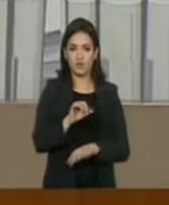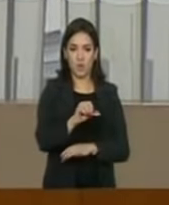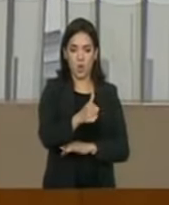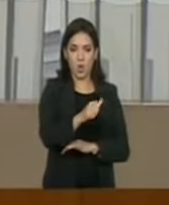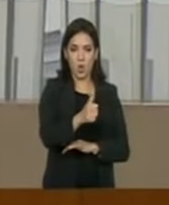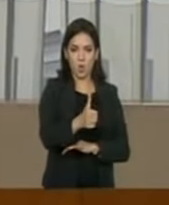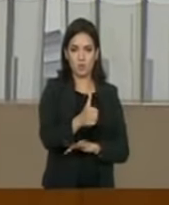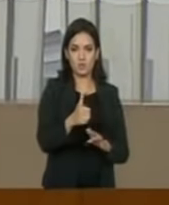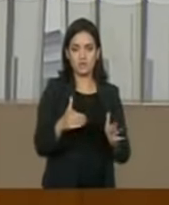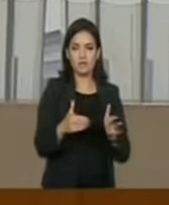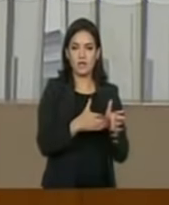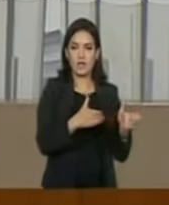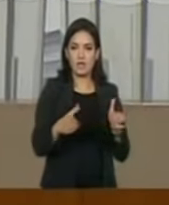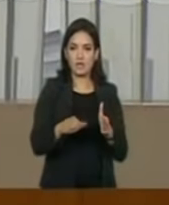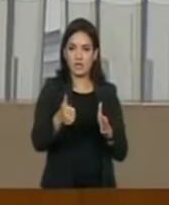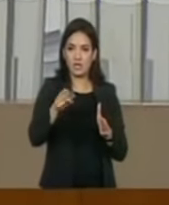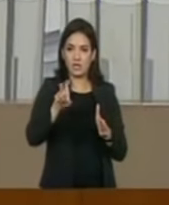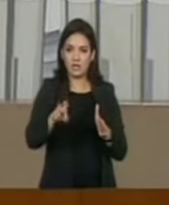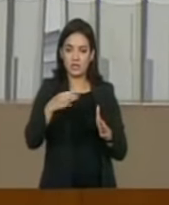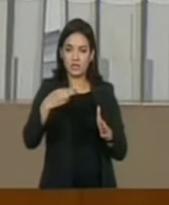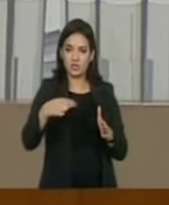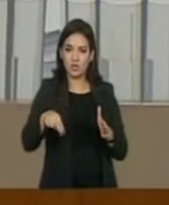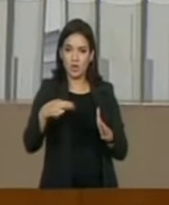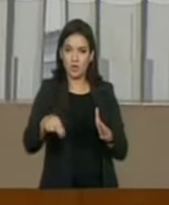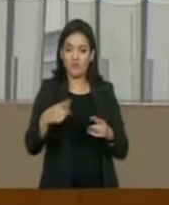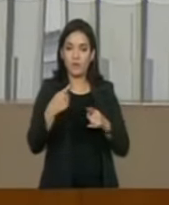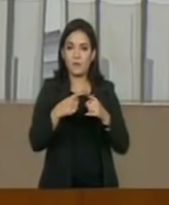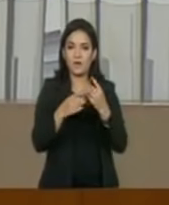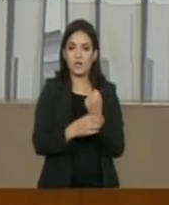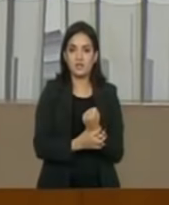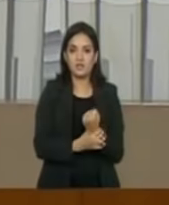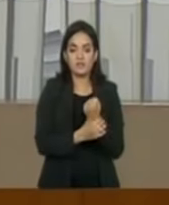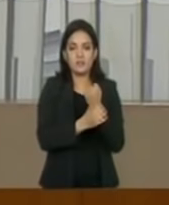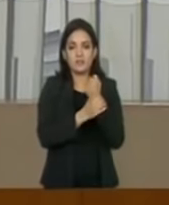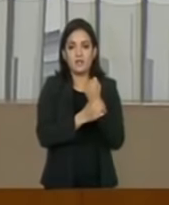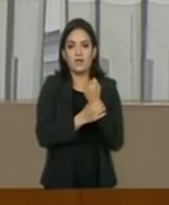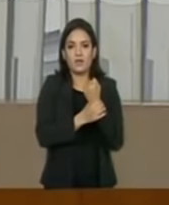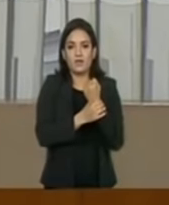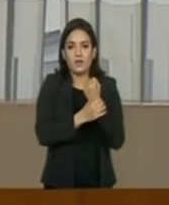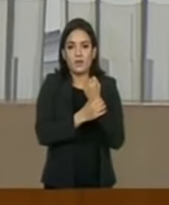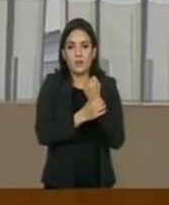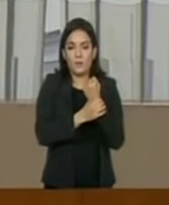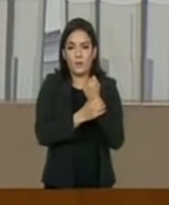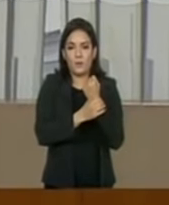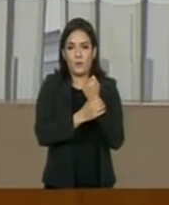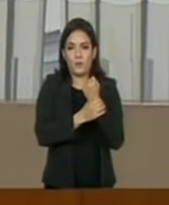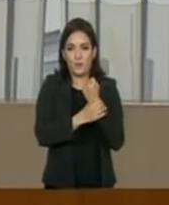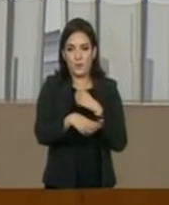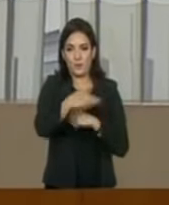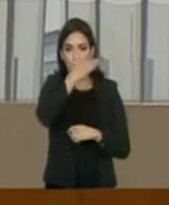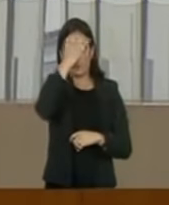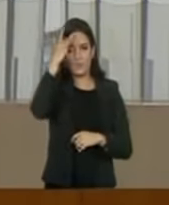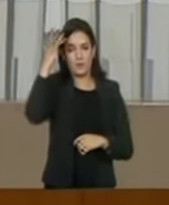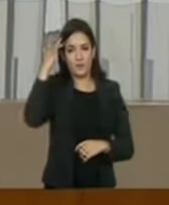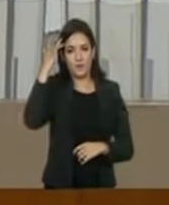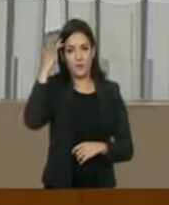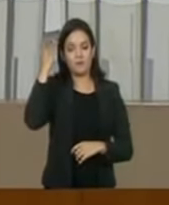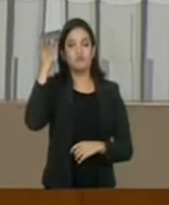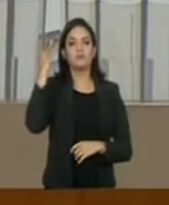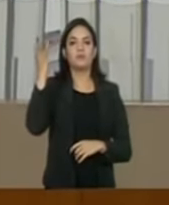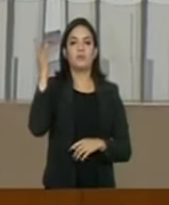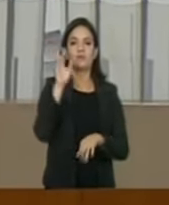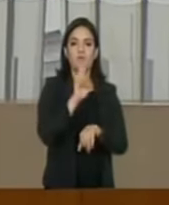de novembro em razão da segurança dos chefes de estado ou de governo que